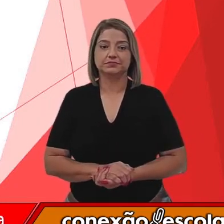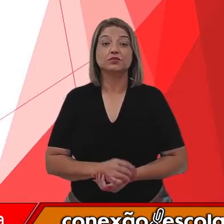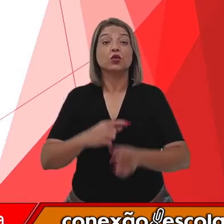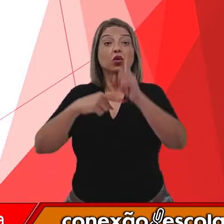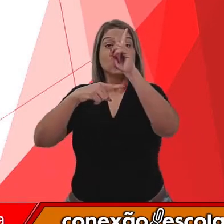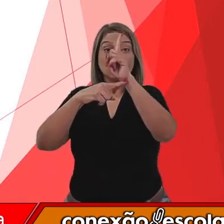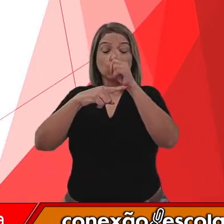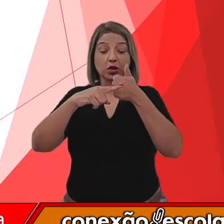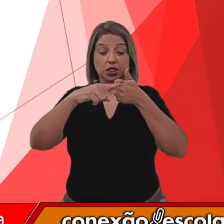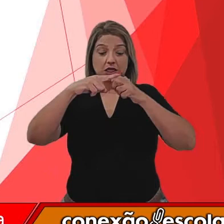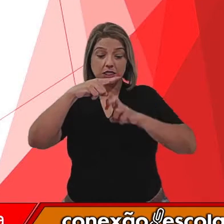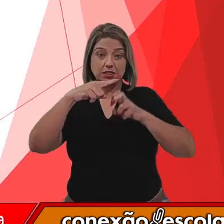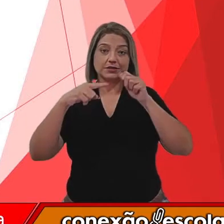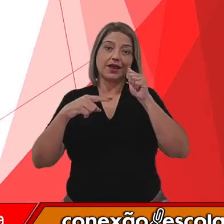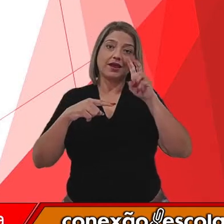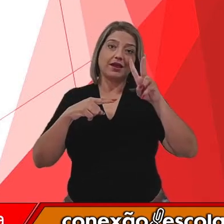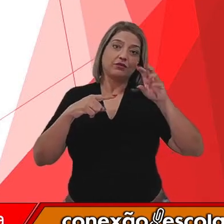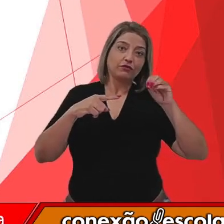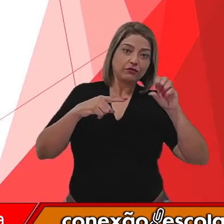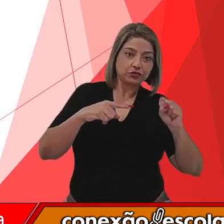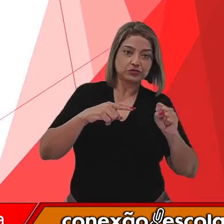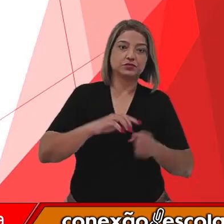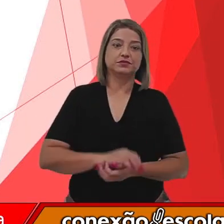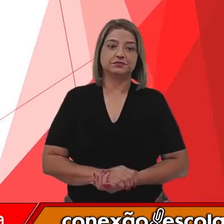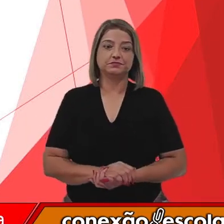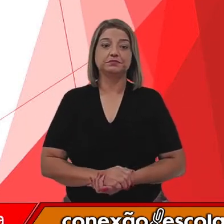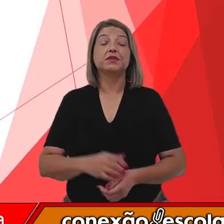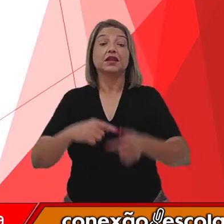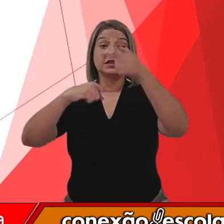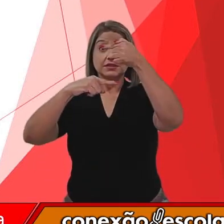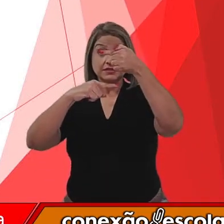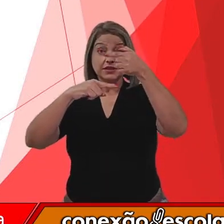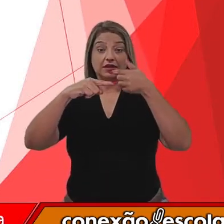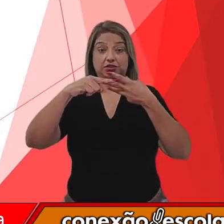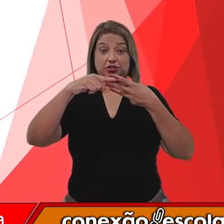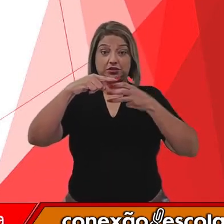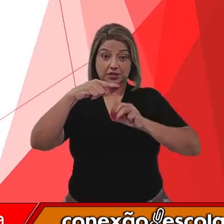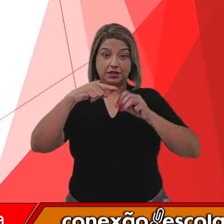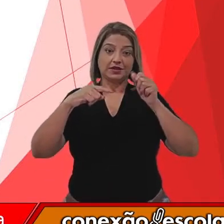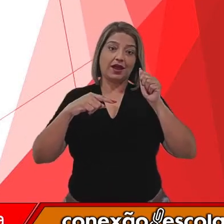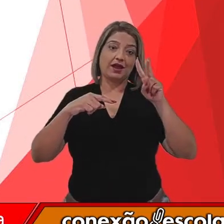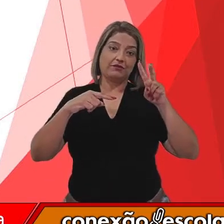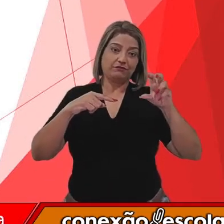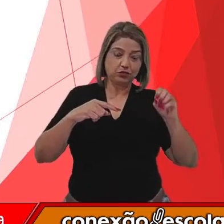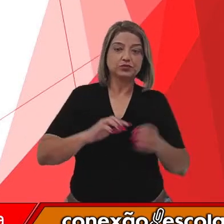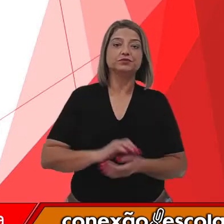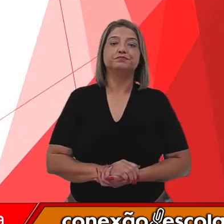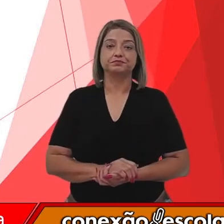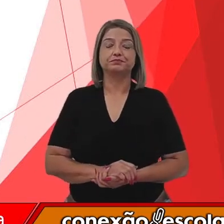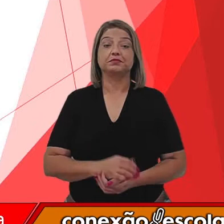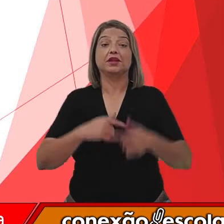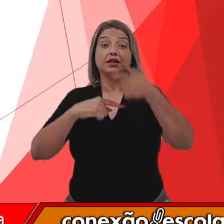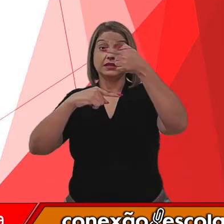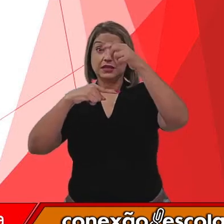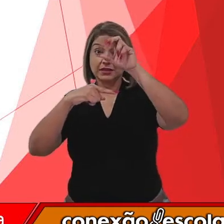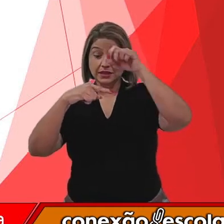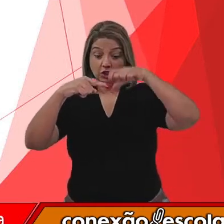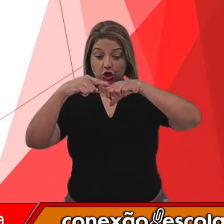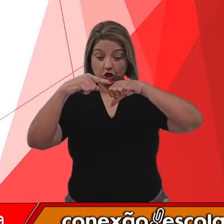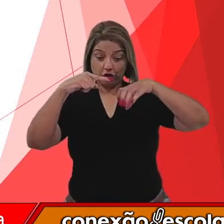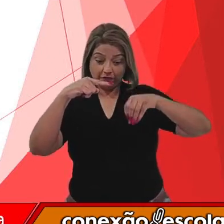1, 15 avos. 7, 30 avos. 70, 90